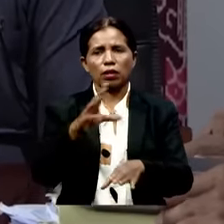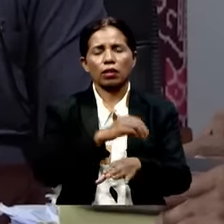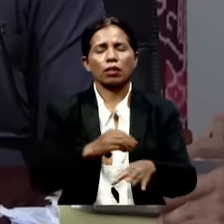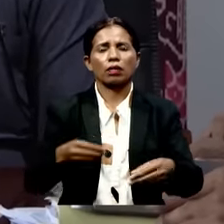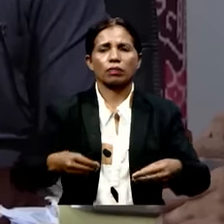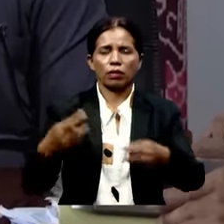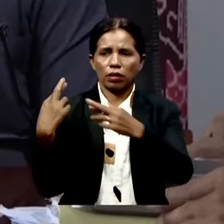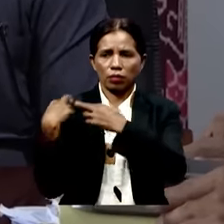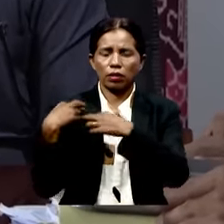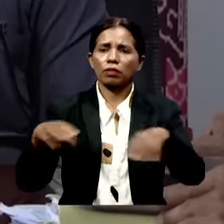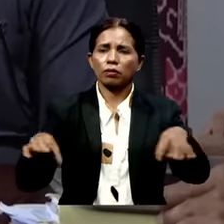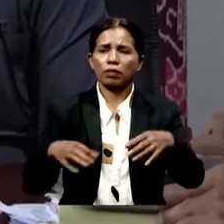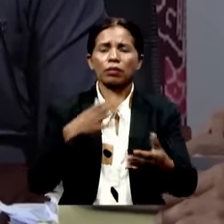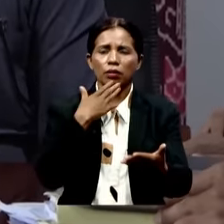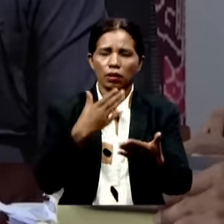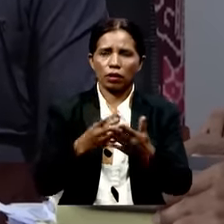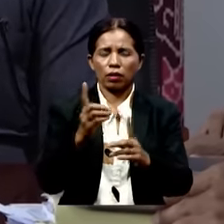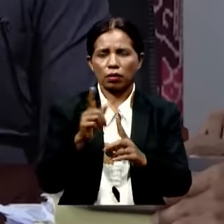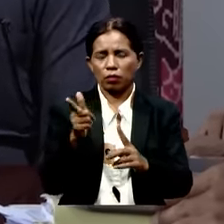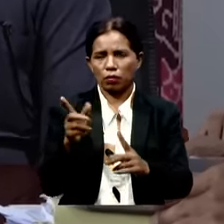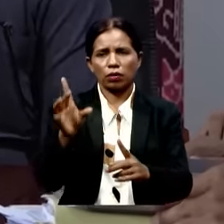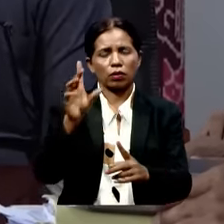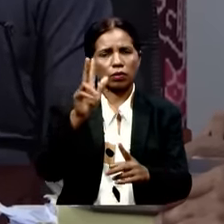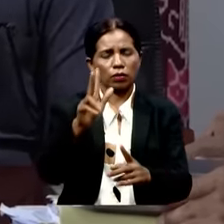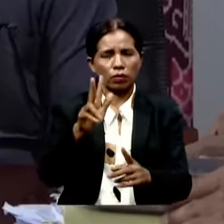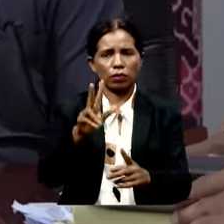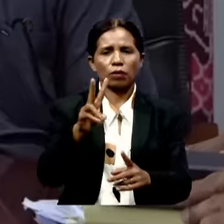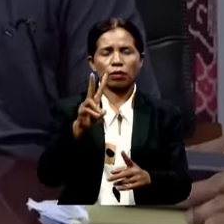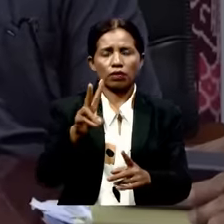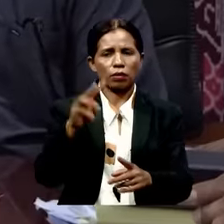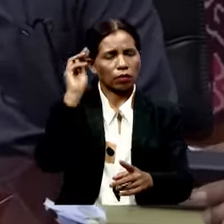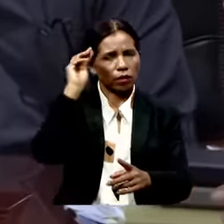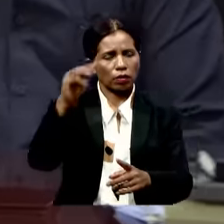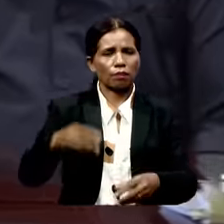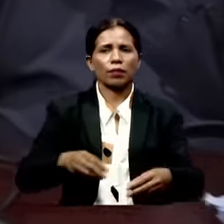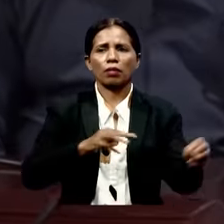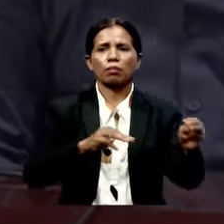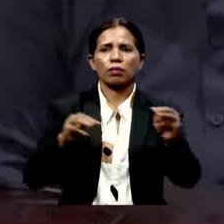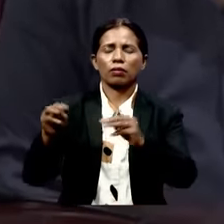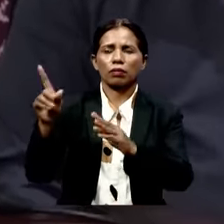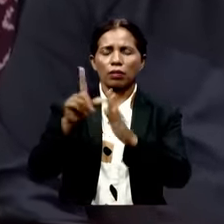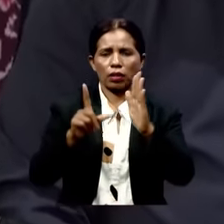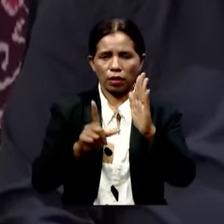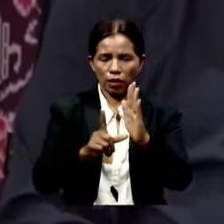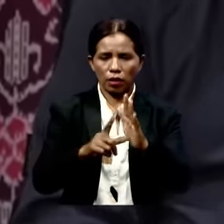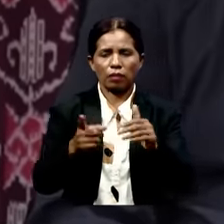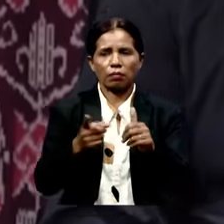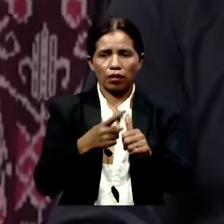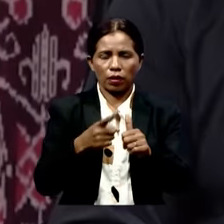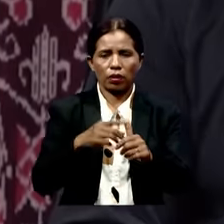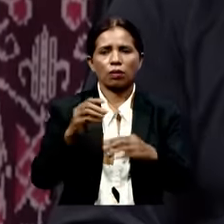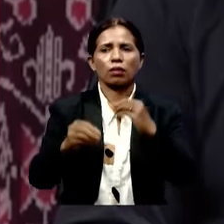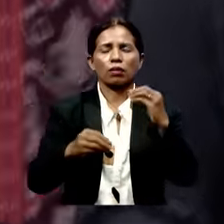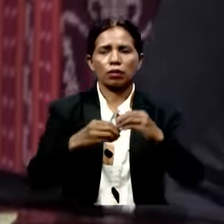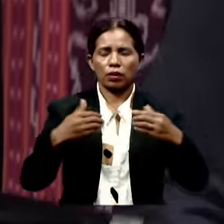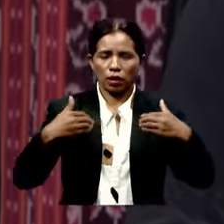ne entao e dia 22 ministerio hasai fel aviso de halo alteração ba aviso de primeiro kata